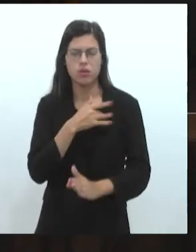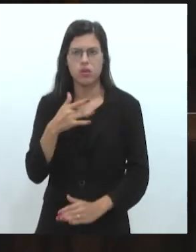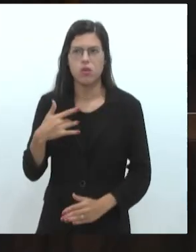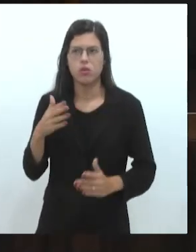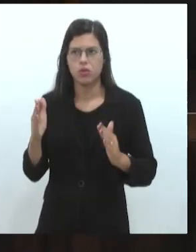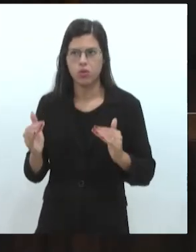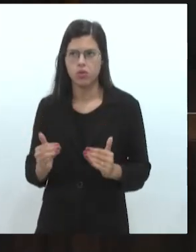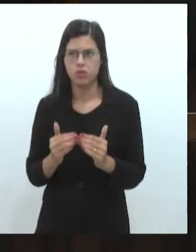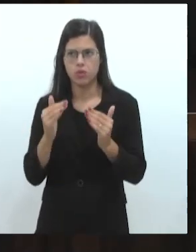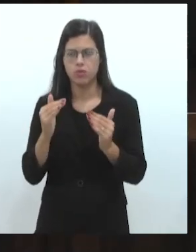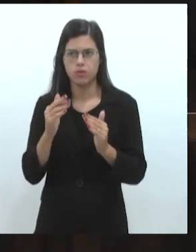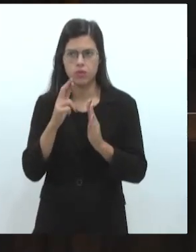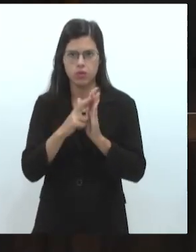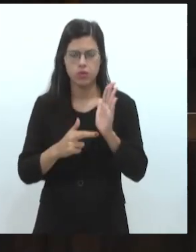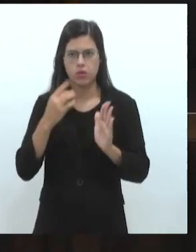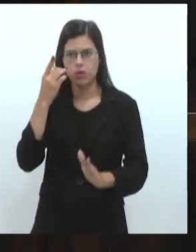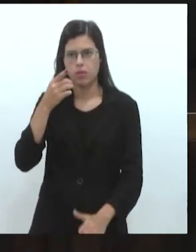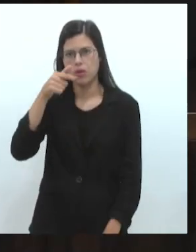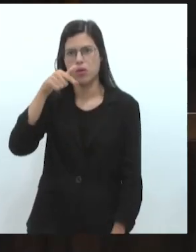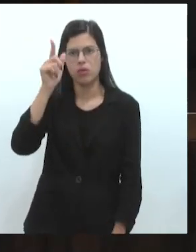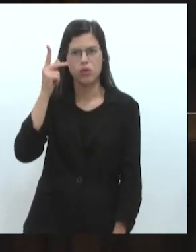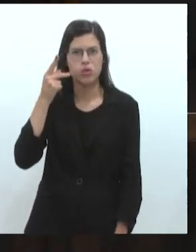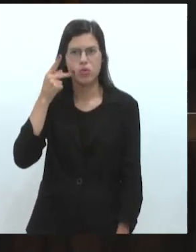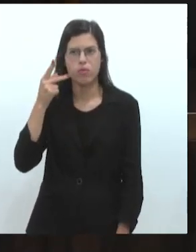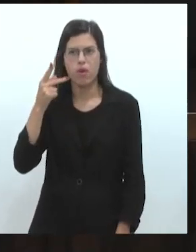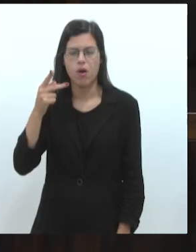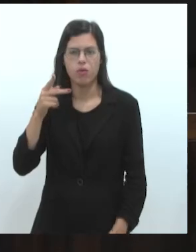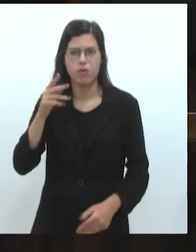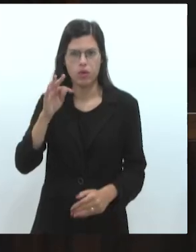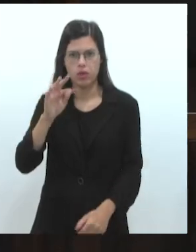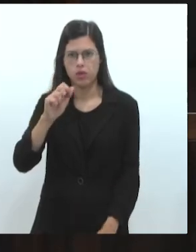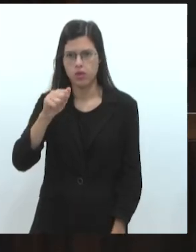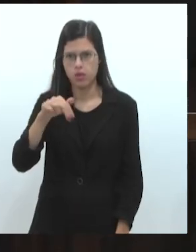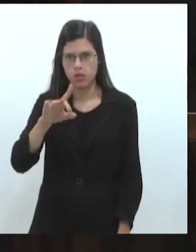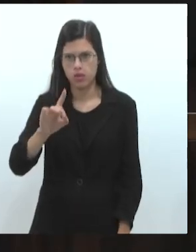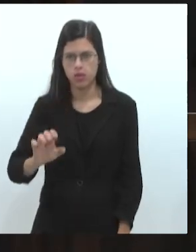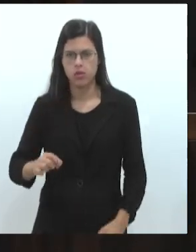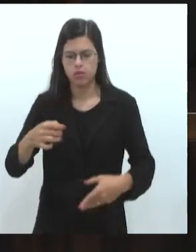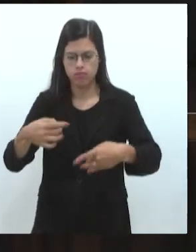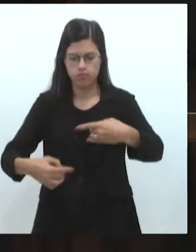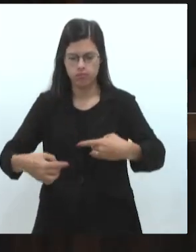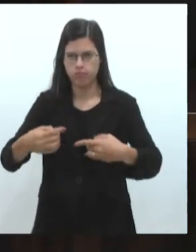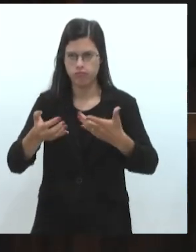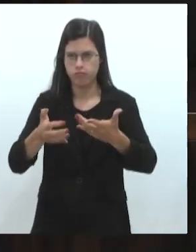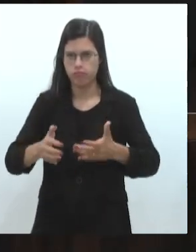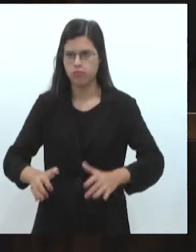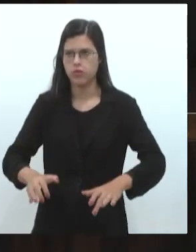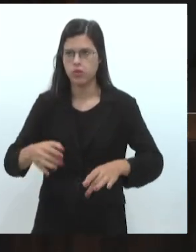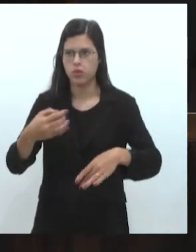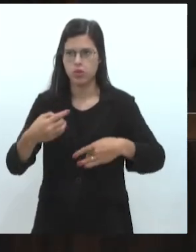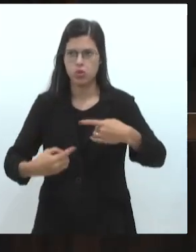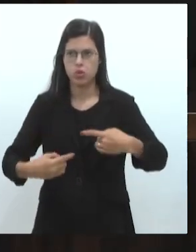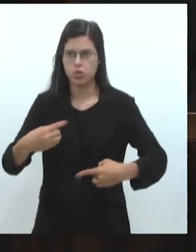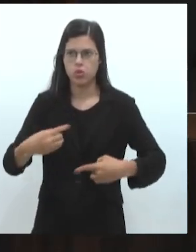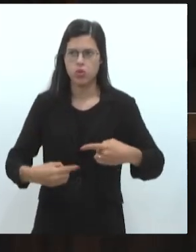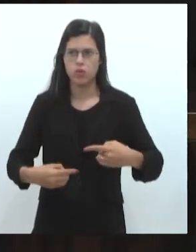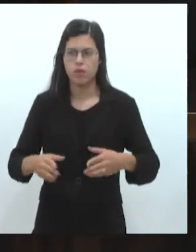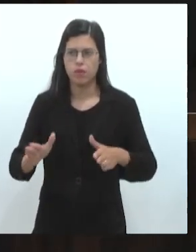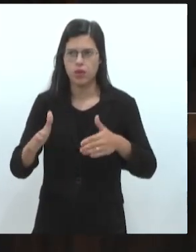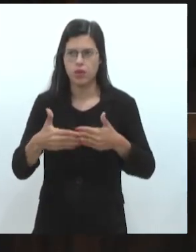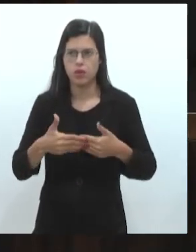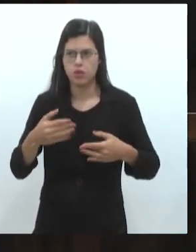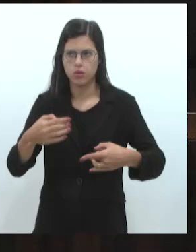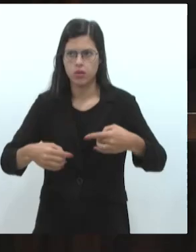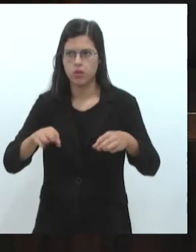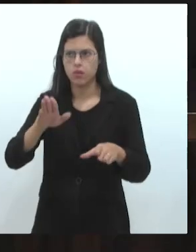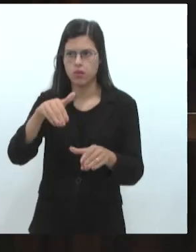favorável. Relator, deputado Luiz Paulo e Tande Vieira. Em discussão, não havendo quem queira discutir, encerrada a discussão.